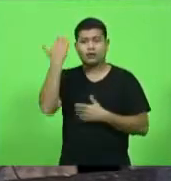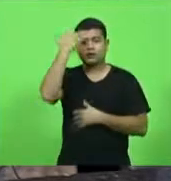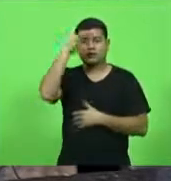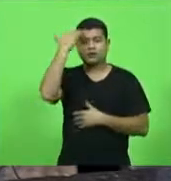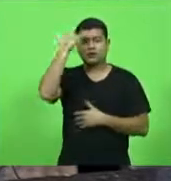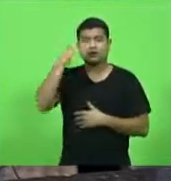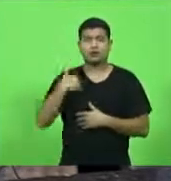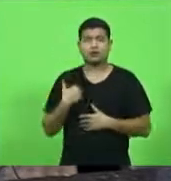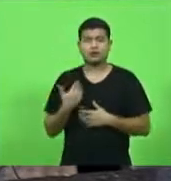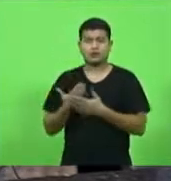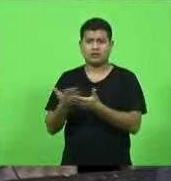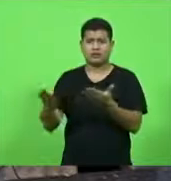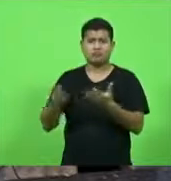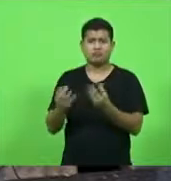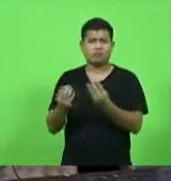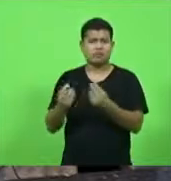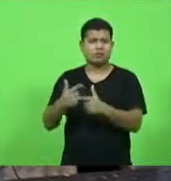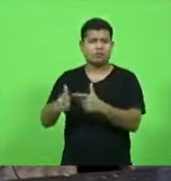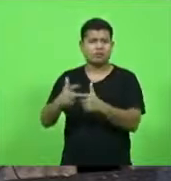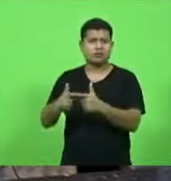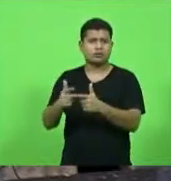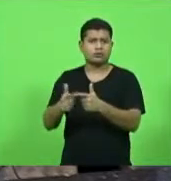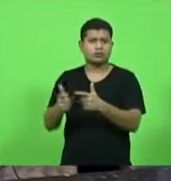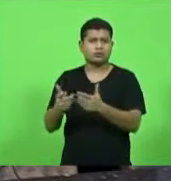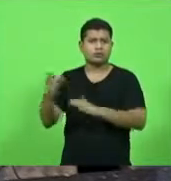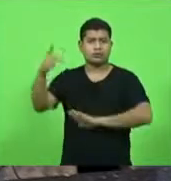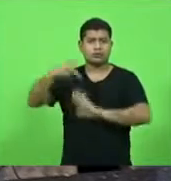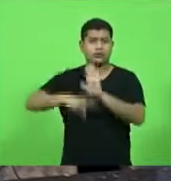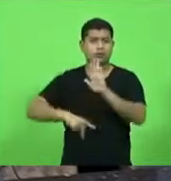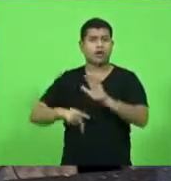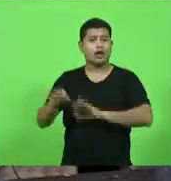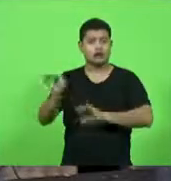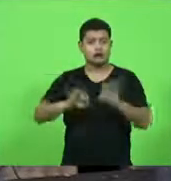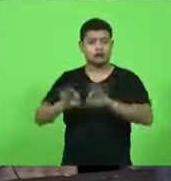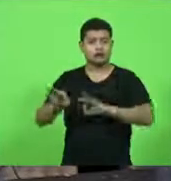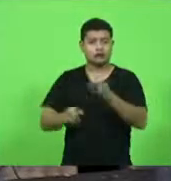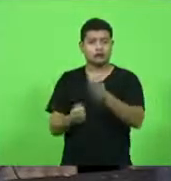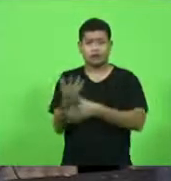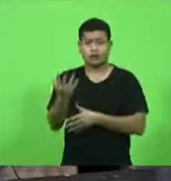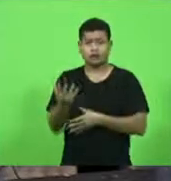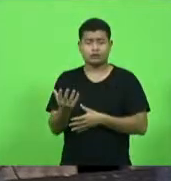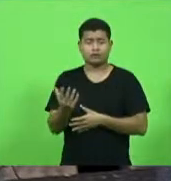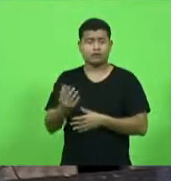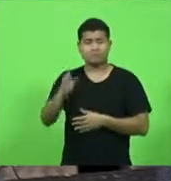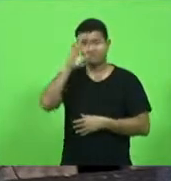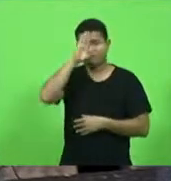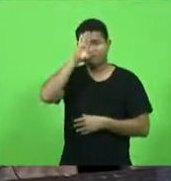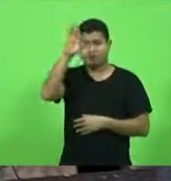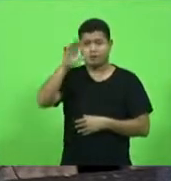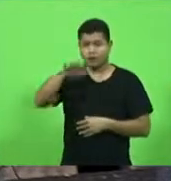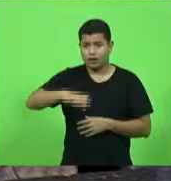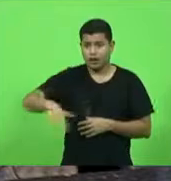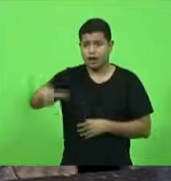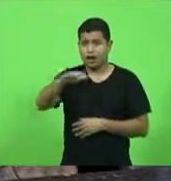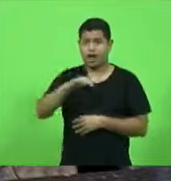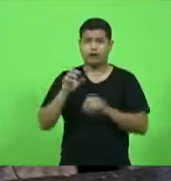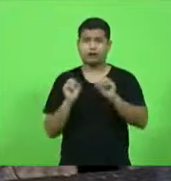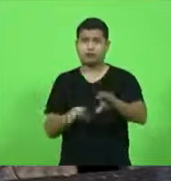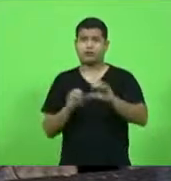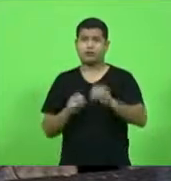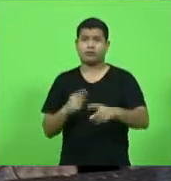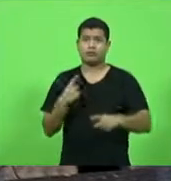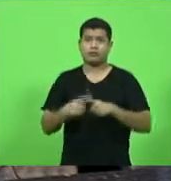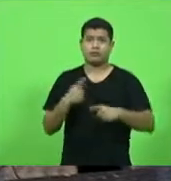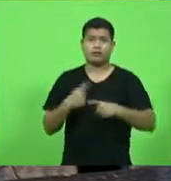de tantos problemas com os projetos elaborados, principalmente na área de educação. Porque, rodando